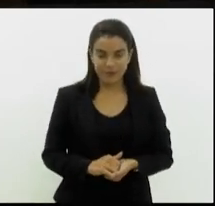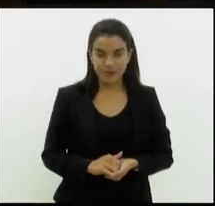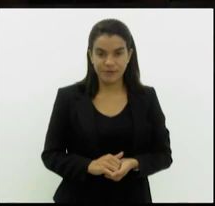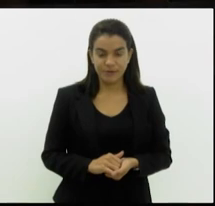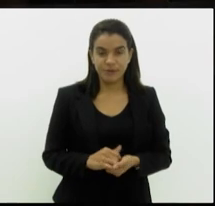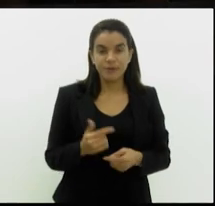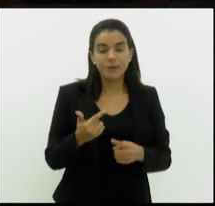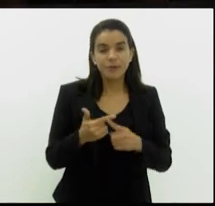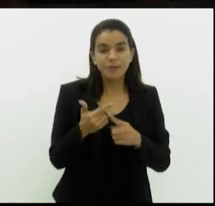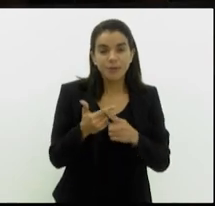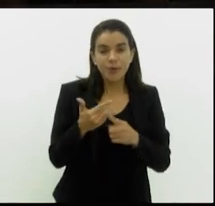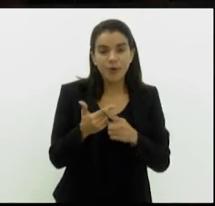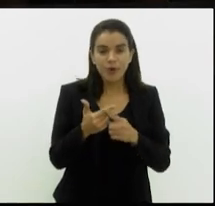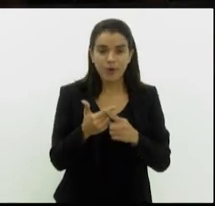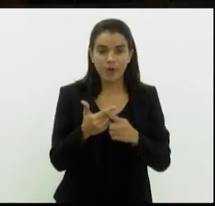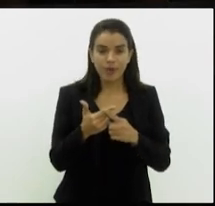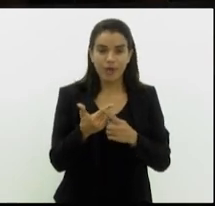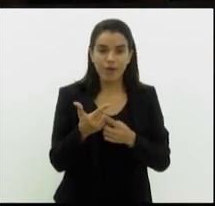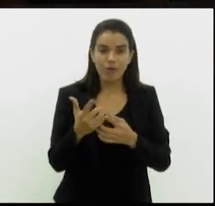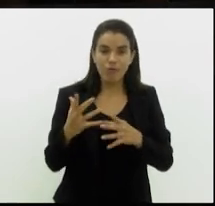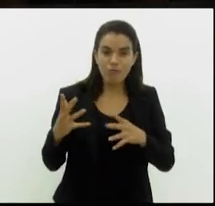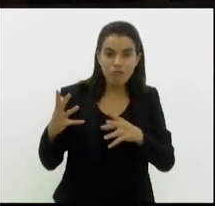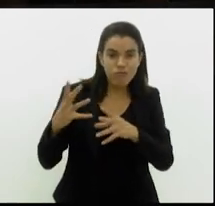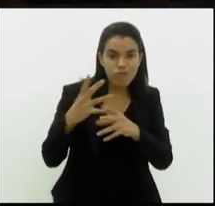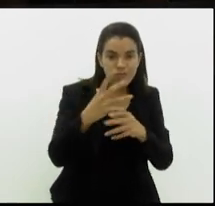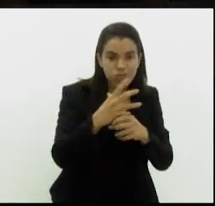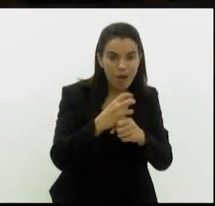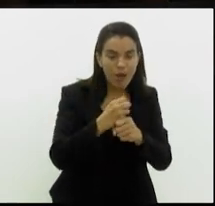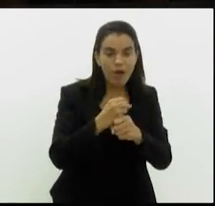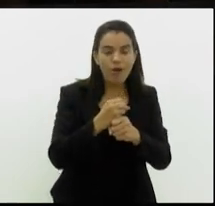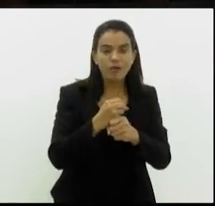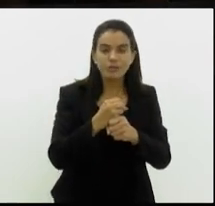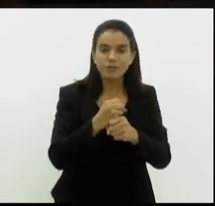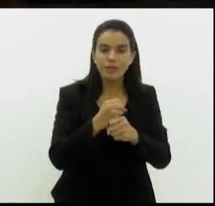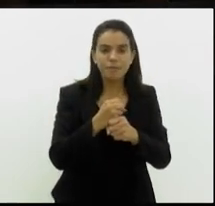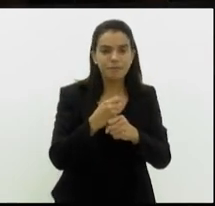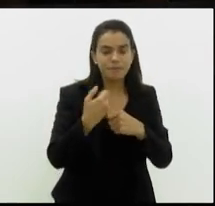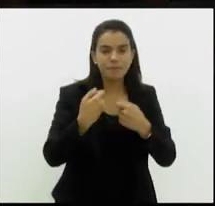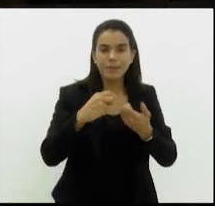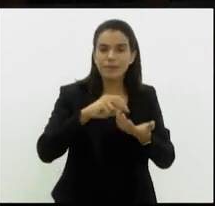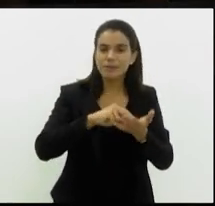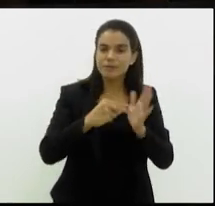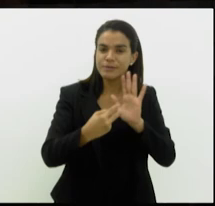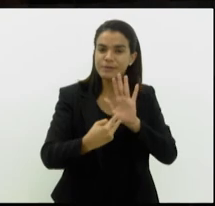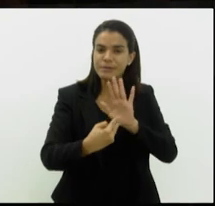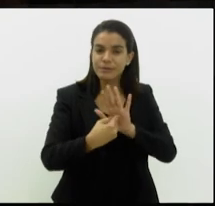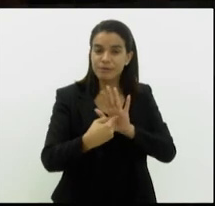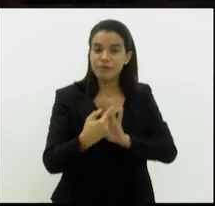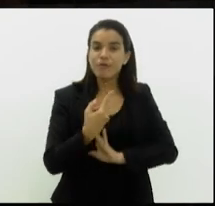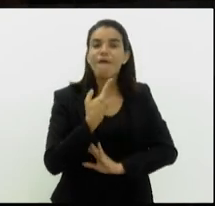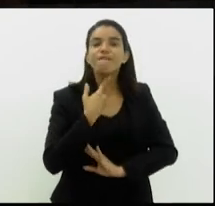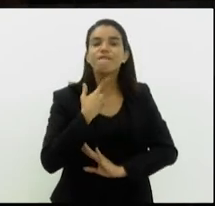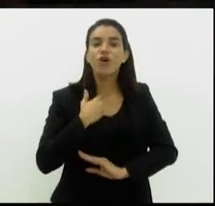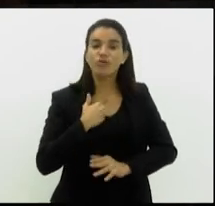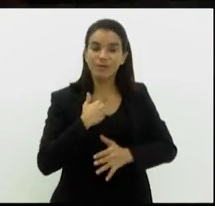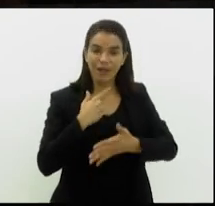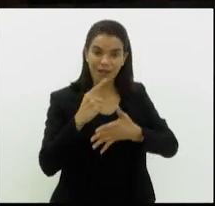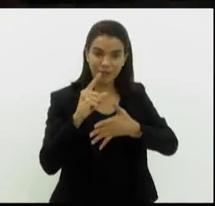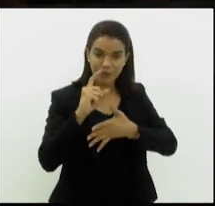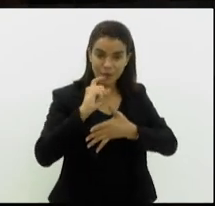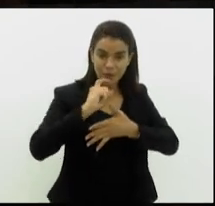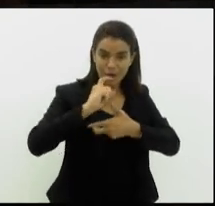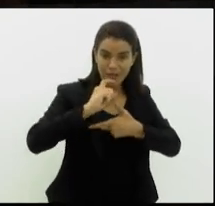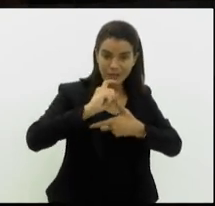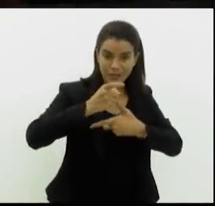Porque o orçamento, ele deve refletir um desejo do executivo, porque a Constituição